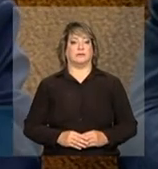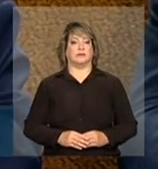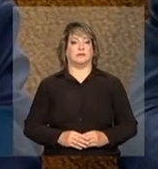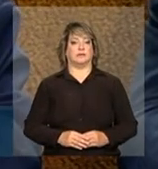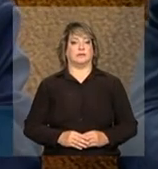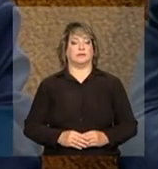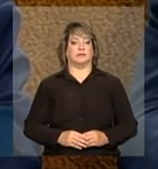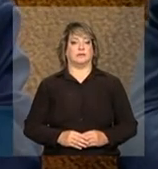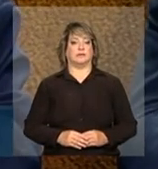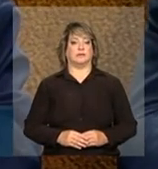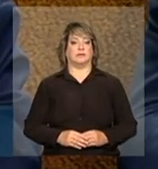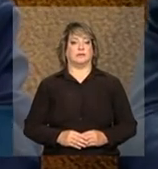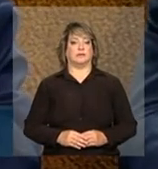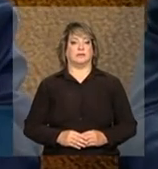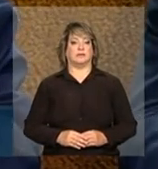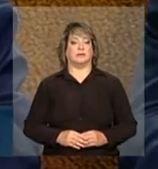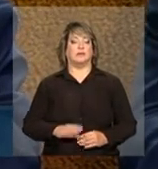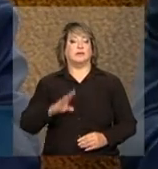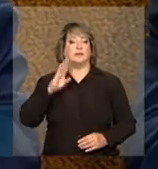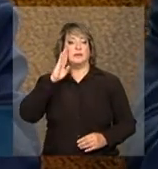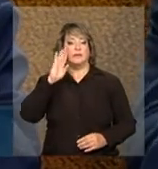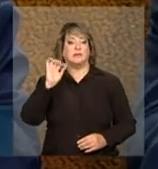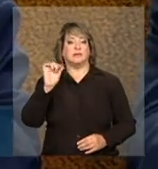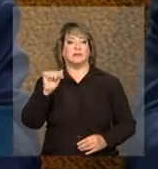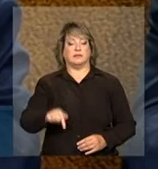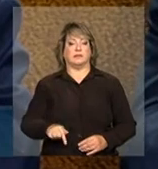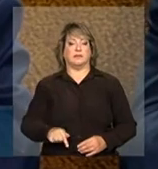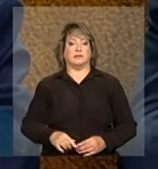de colocar em discussão justamente